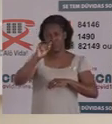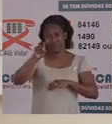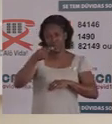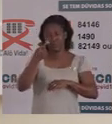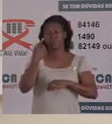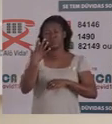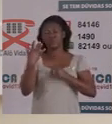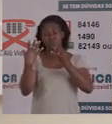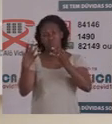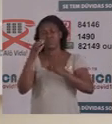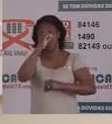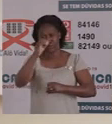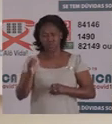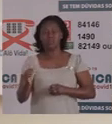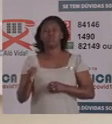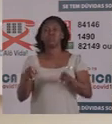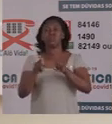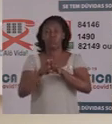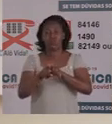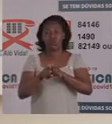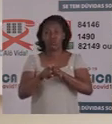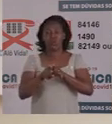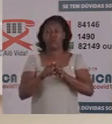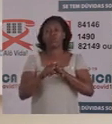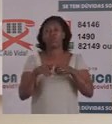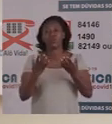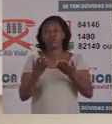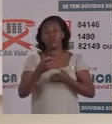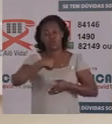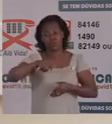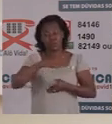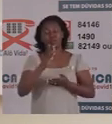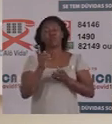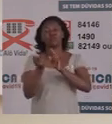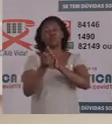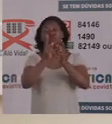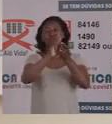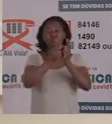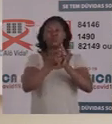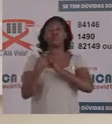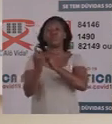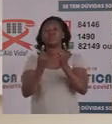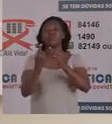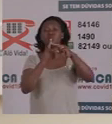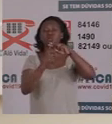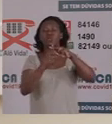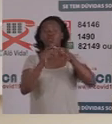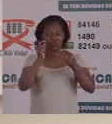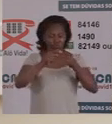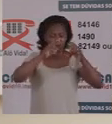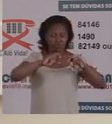0,57%, o que quer dizer que para nós encontrarmos um caso positivo, testamos 175